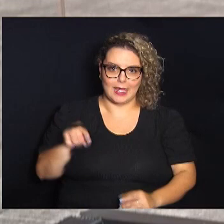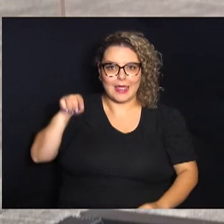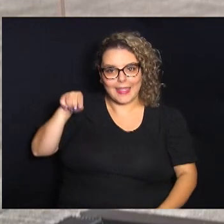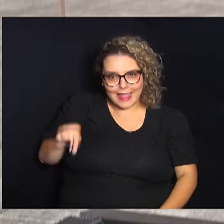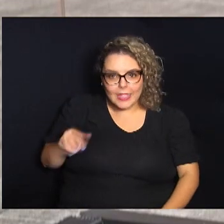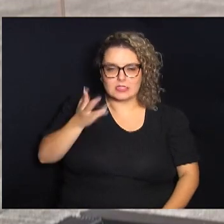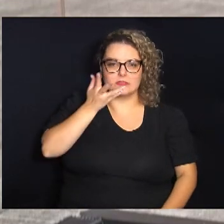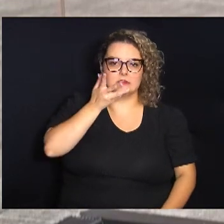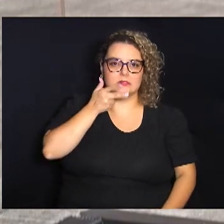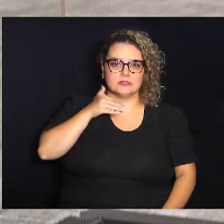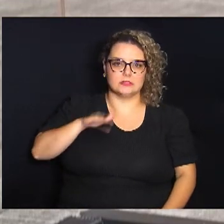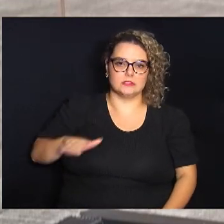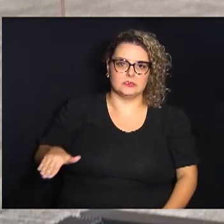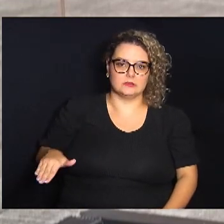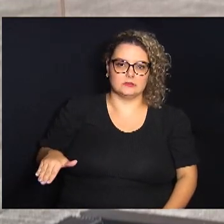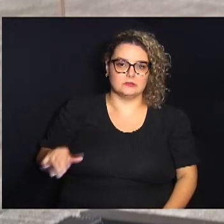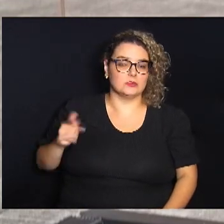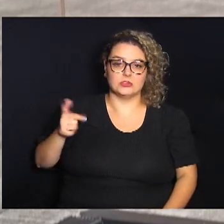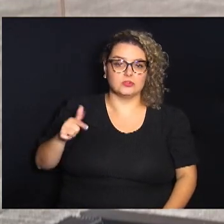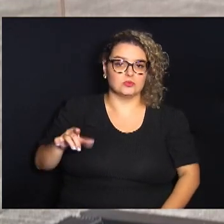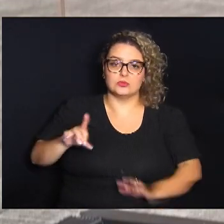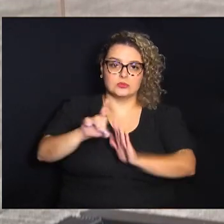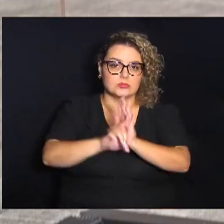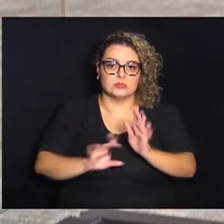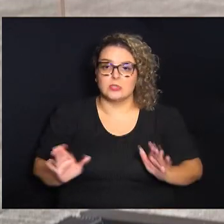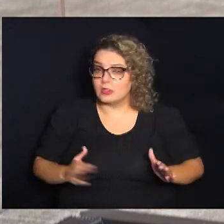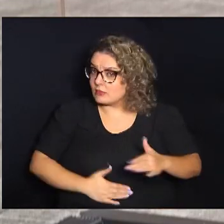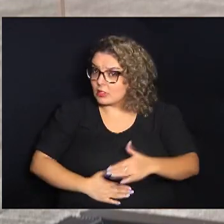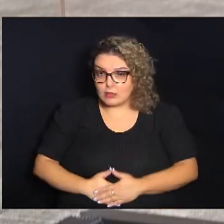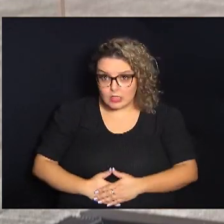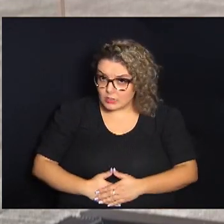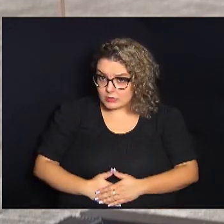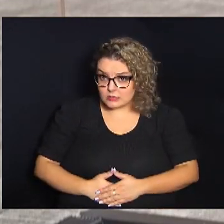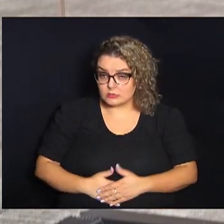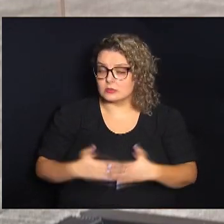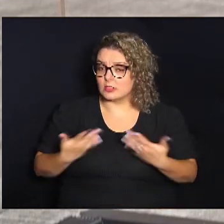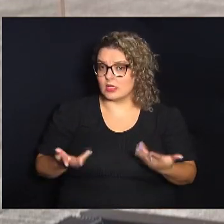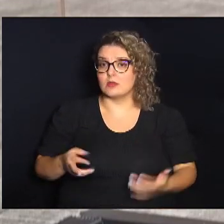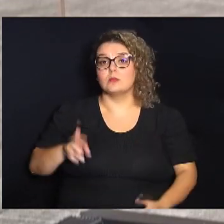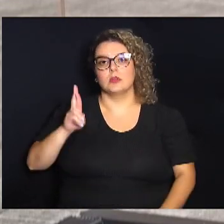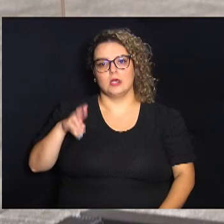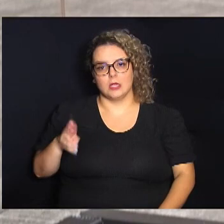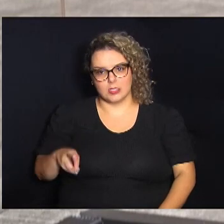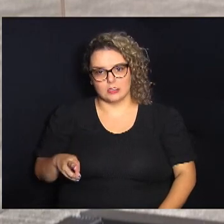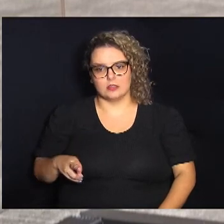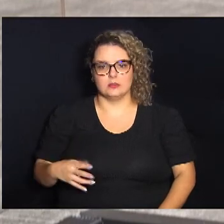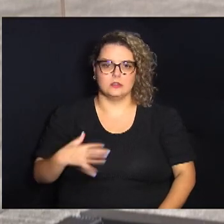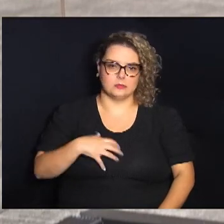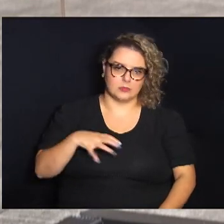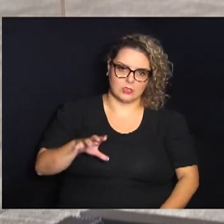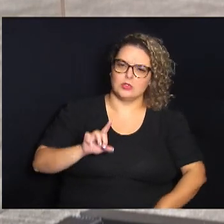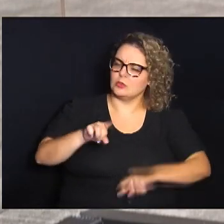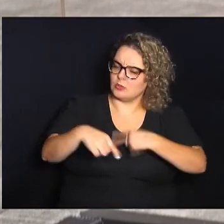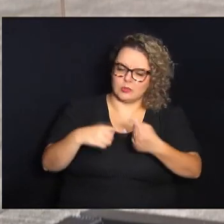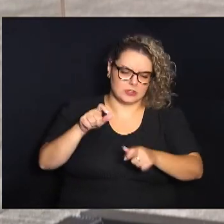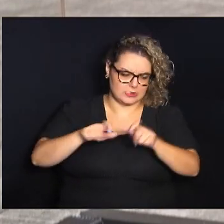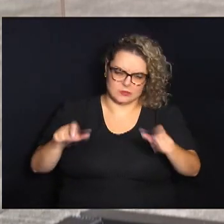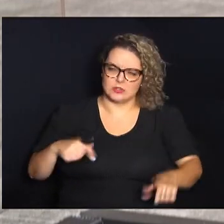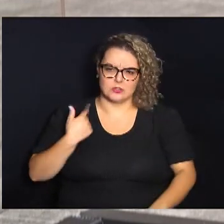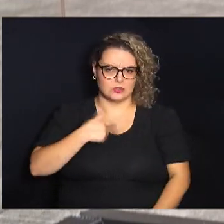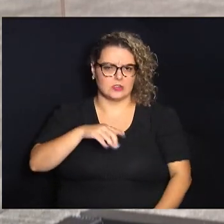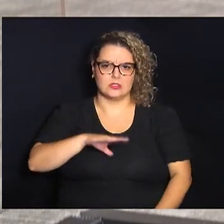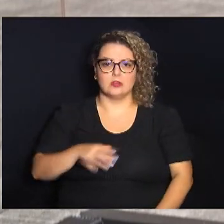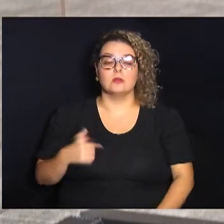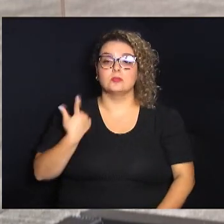criança não tinha direito à fralda. Então, por conta desse tipo de situação e muitas outras pessoas do nosso município,